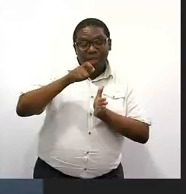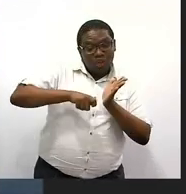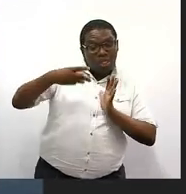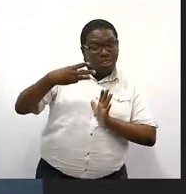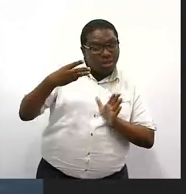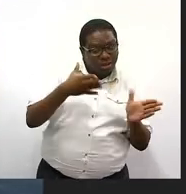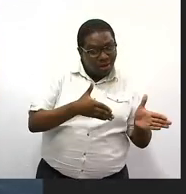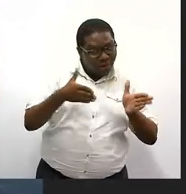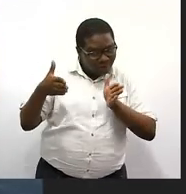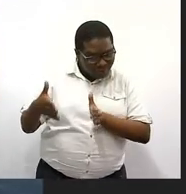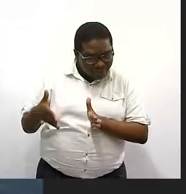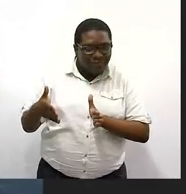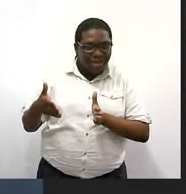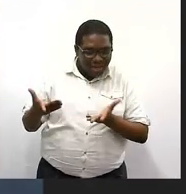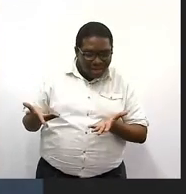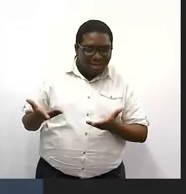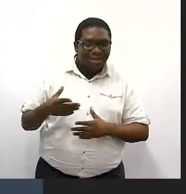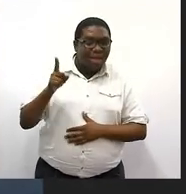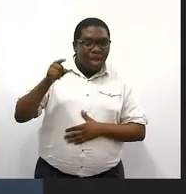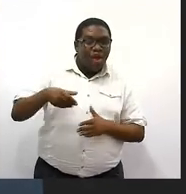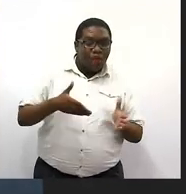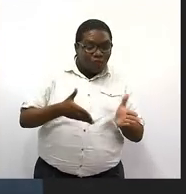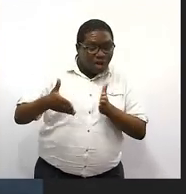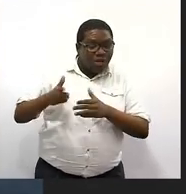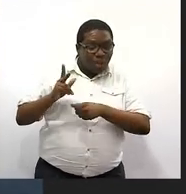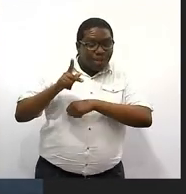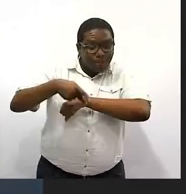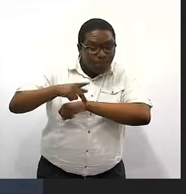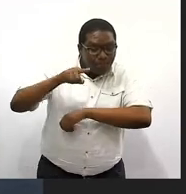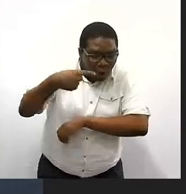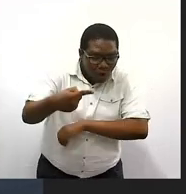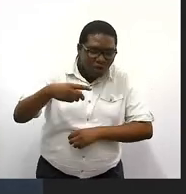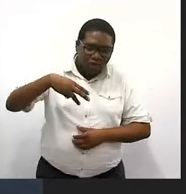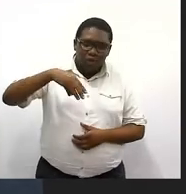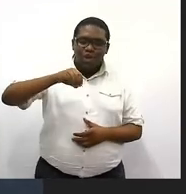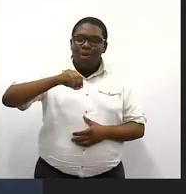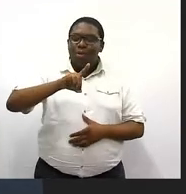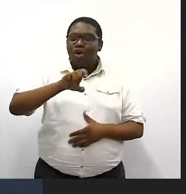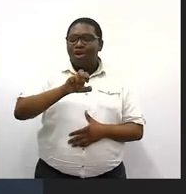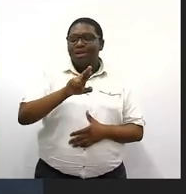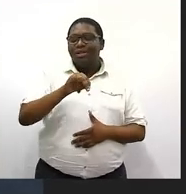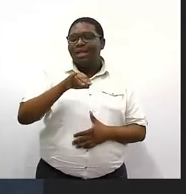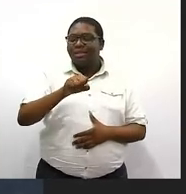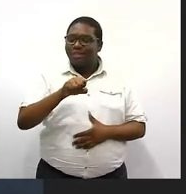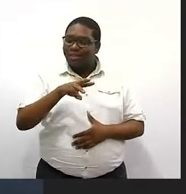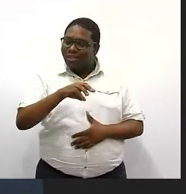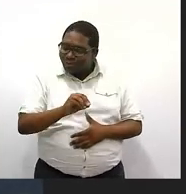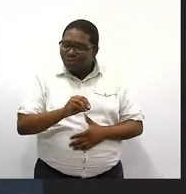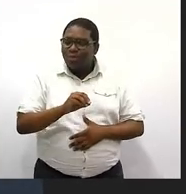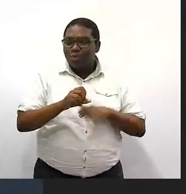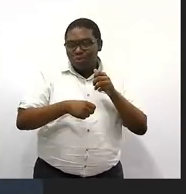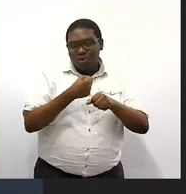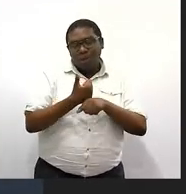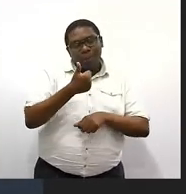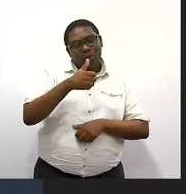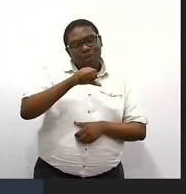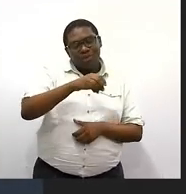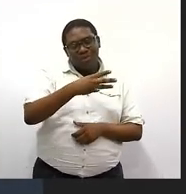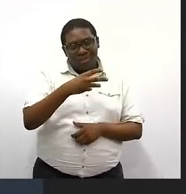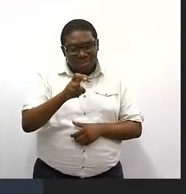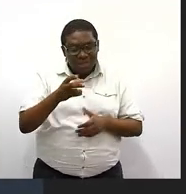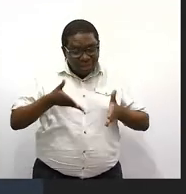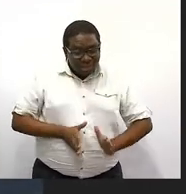modernismo, conhecida como a fase pós-modernista, a geração de 1945, nasceu no Recife no